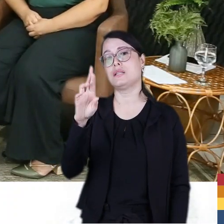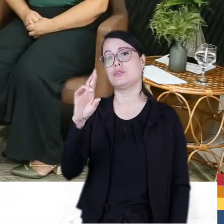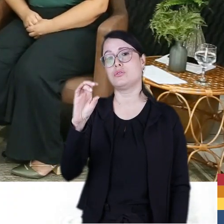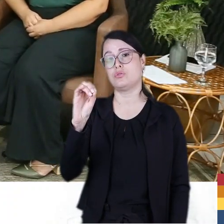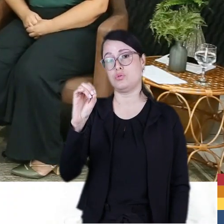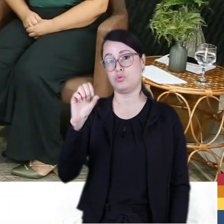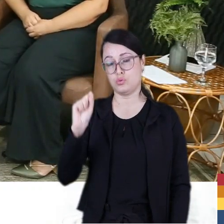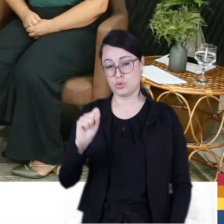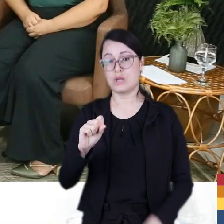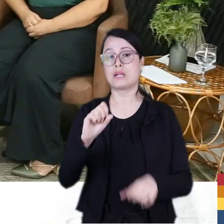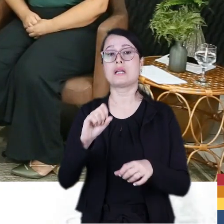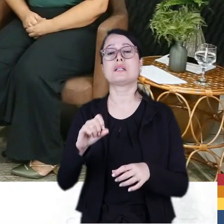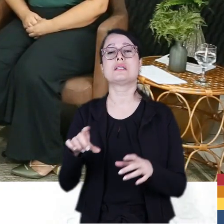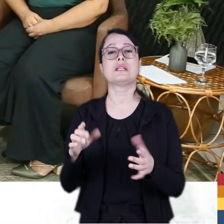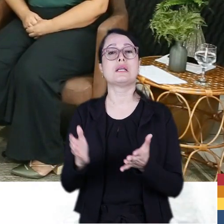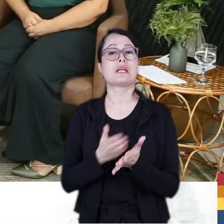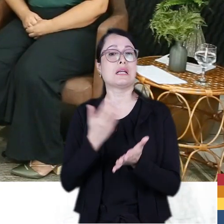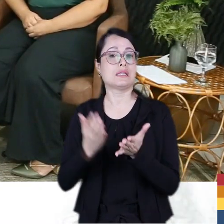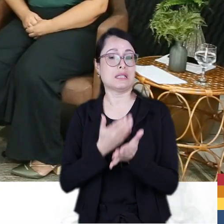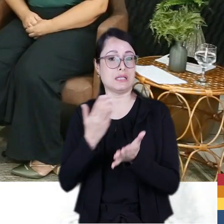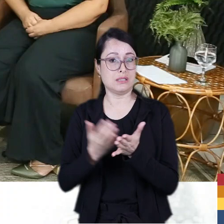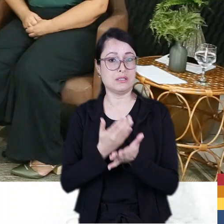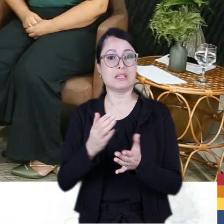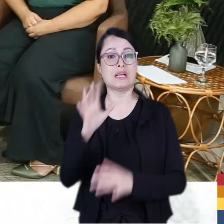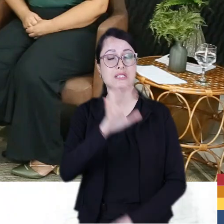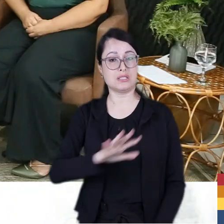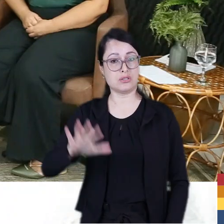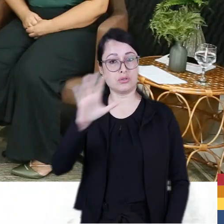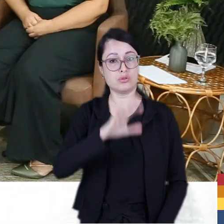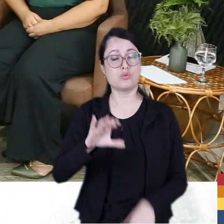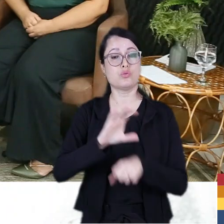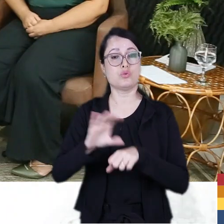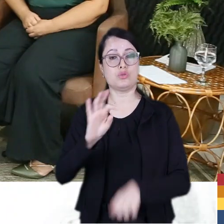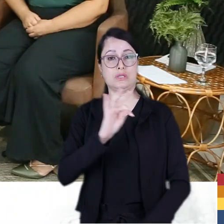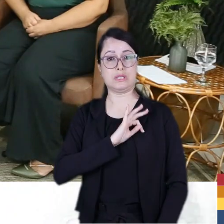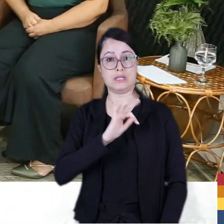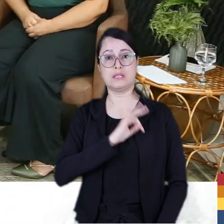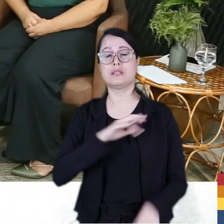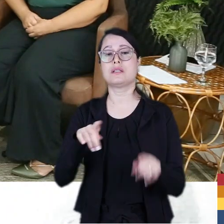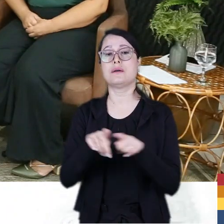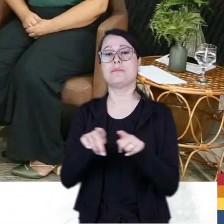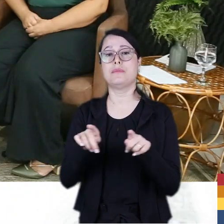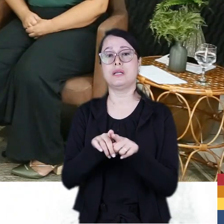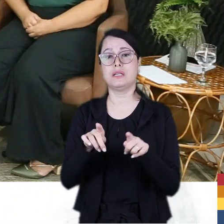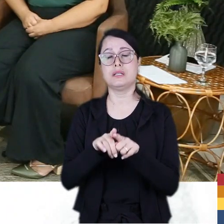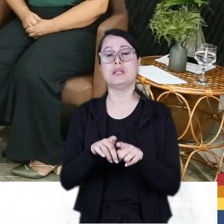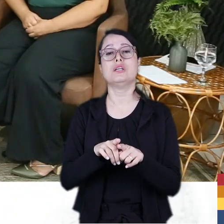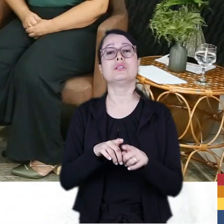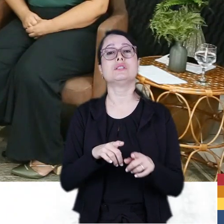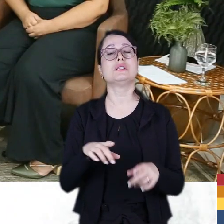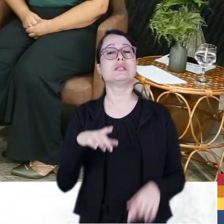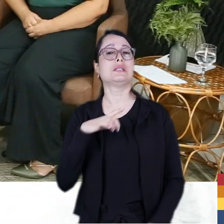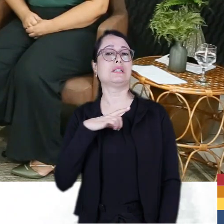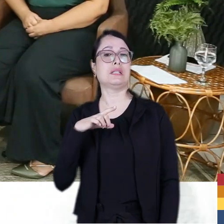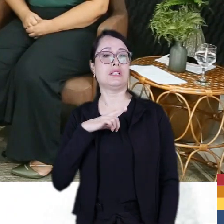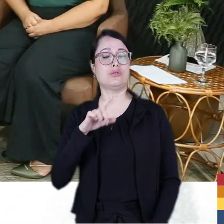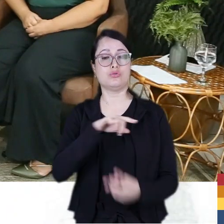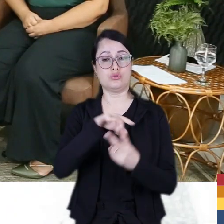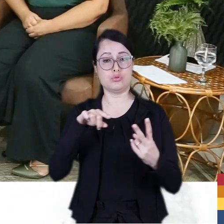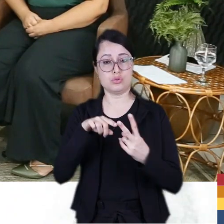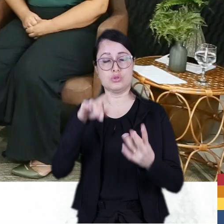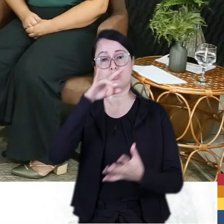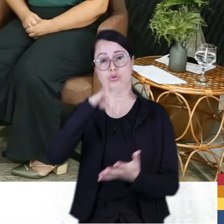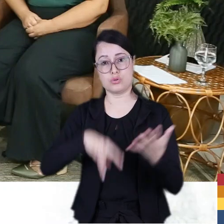que ele possa exercê-las de forma consciente e qual serão os nossos parâmetros quais serão os nossos parâmetros então será o catálogo